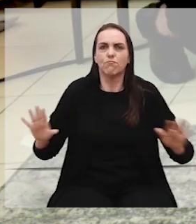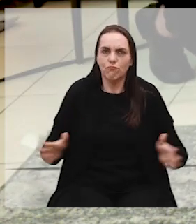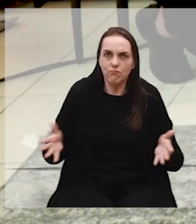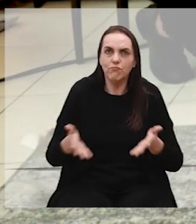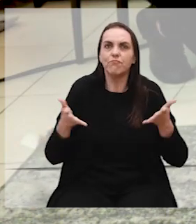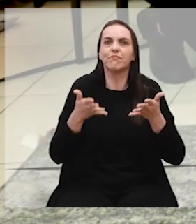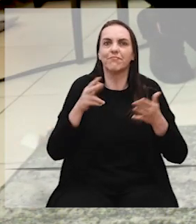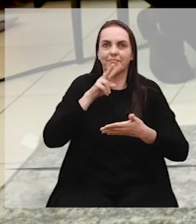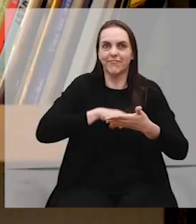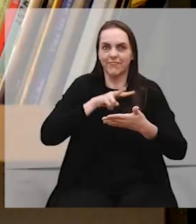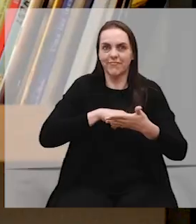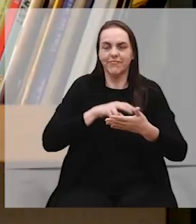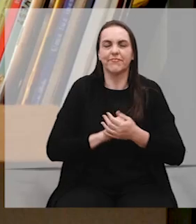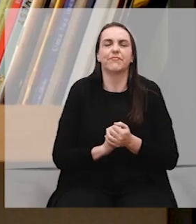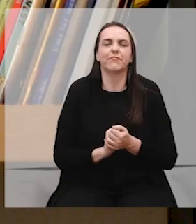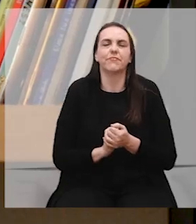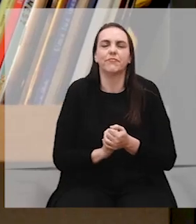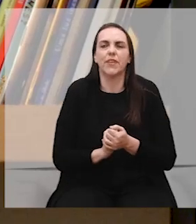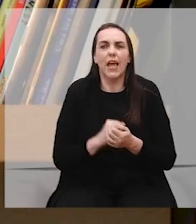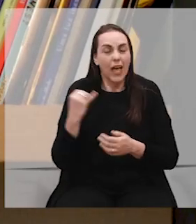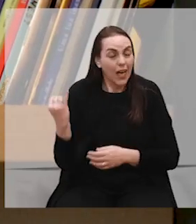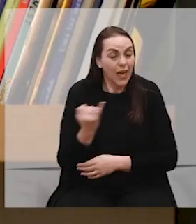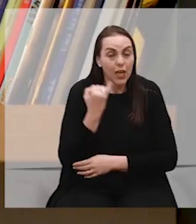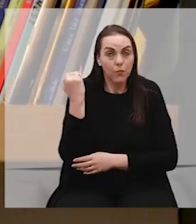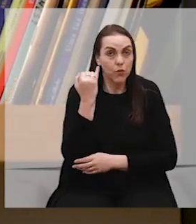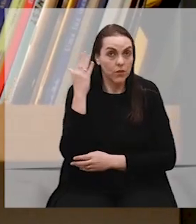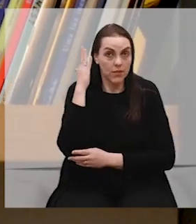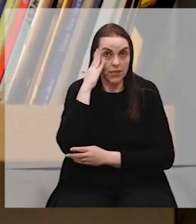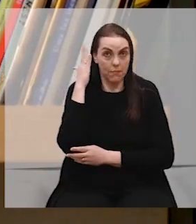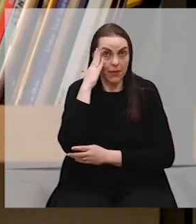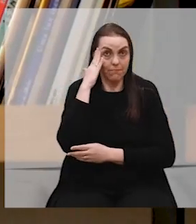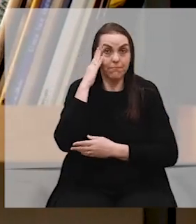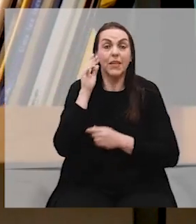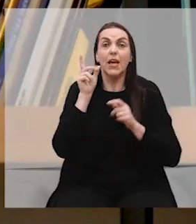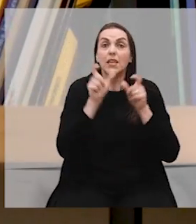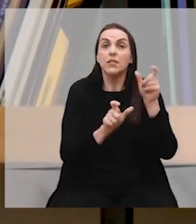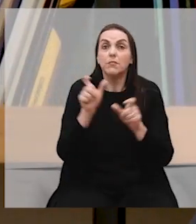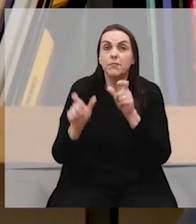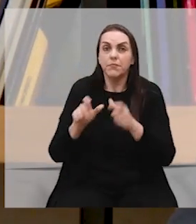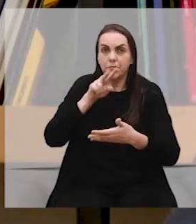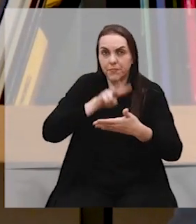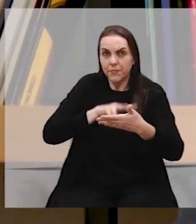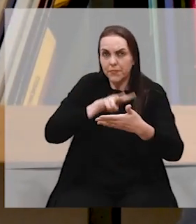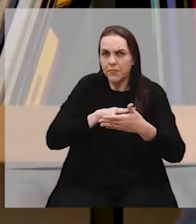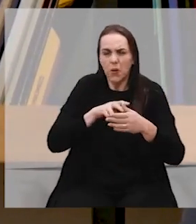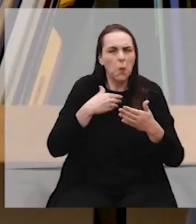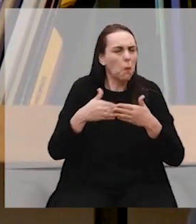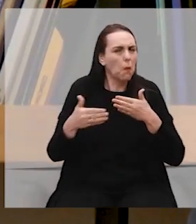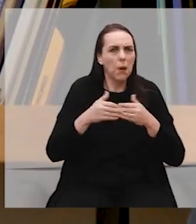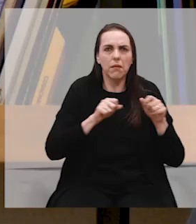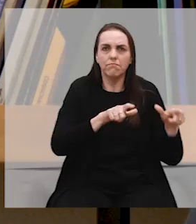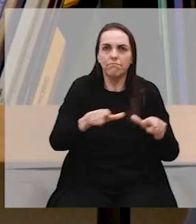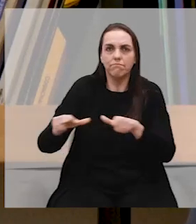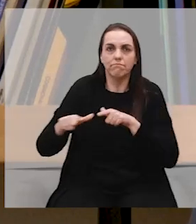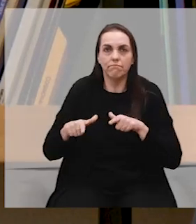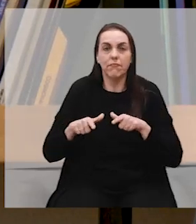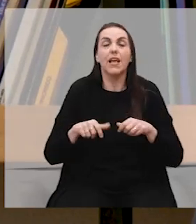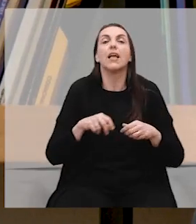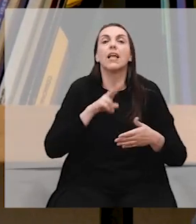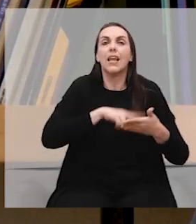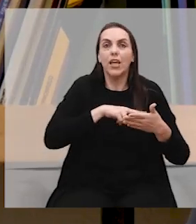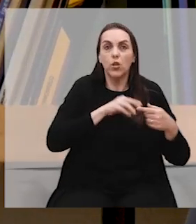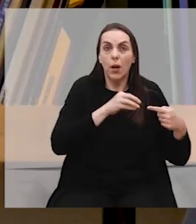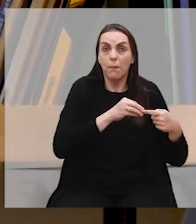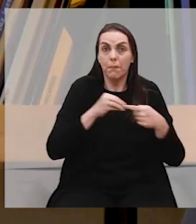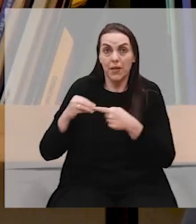as leituras. Porque é importante a gente saber que o leitor ele está em todos os lugares, né? E o leitor está na